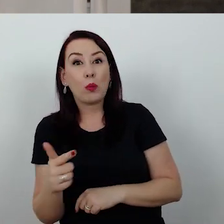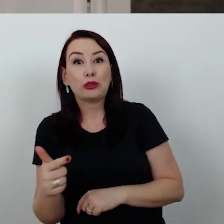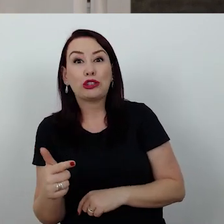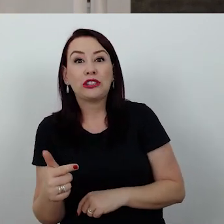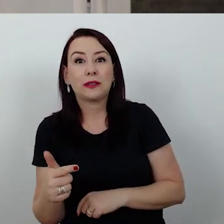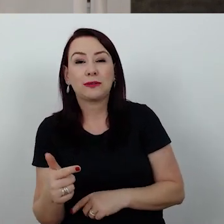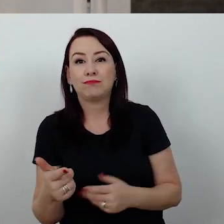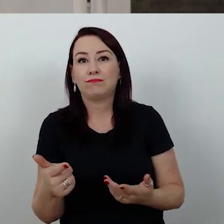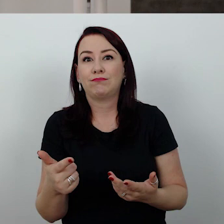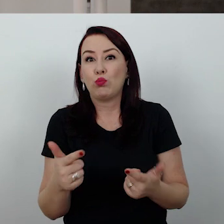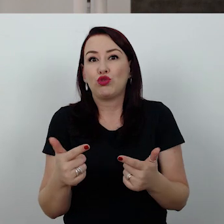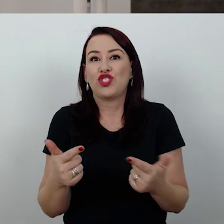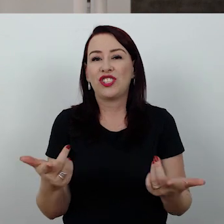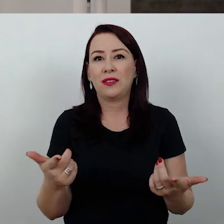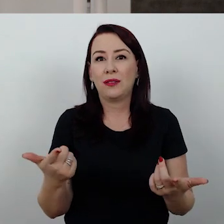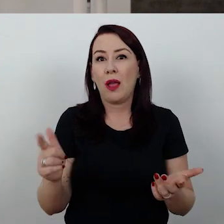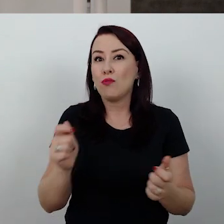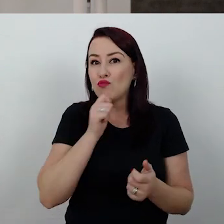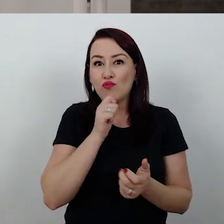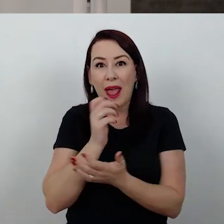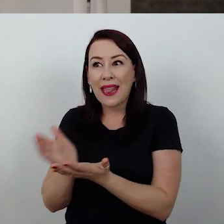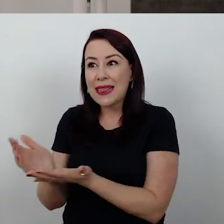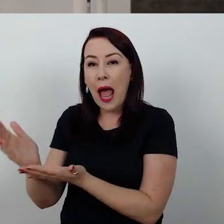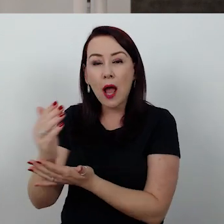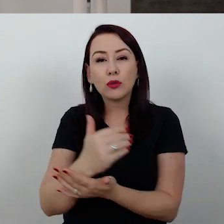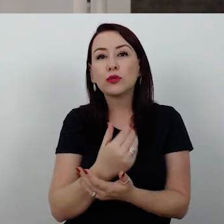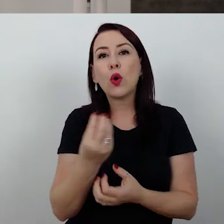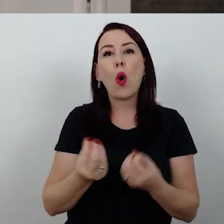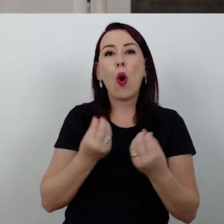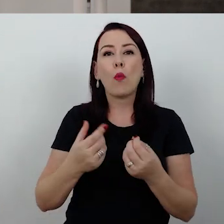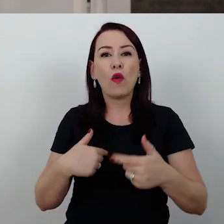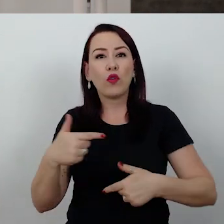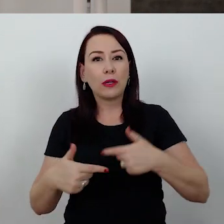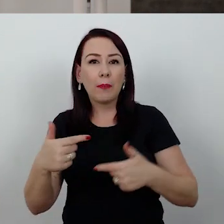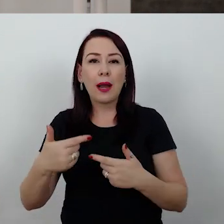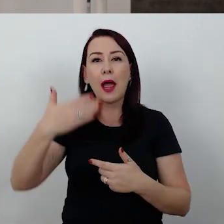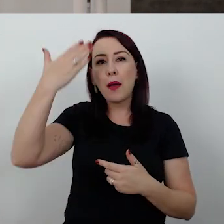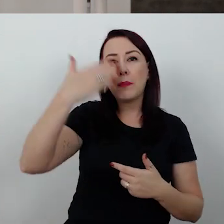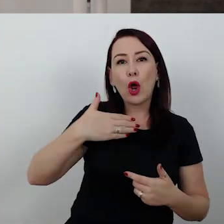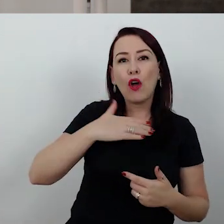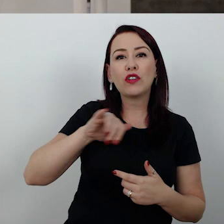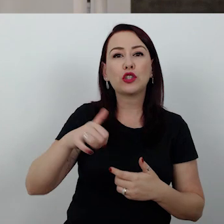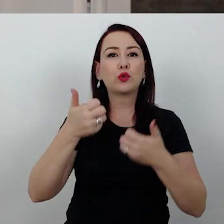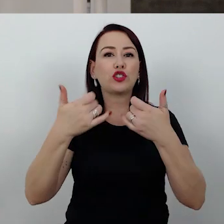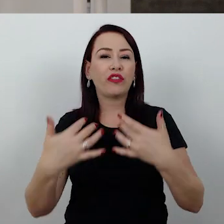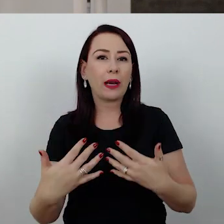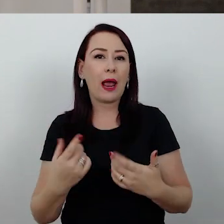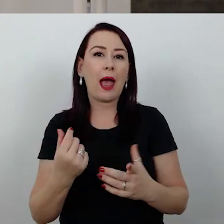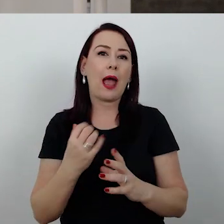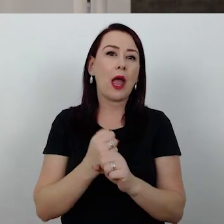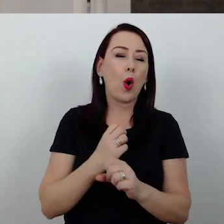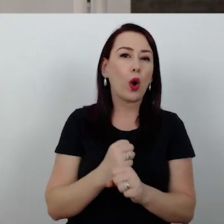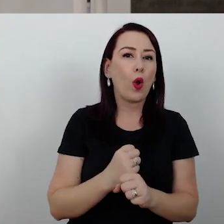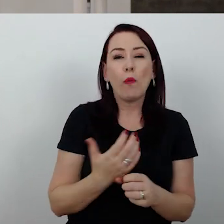Então, assim, isso é uma loucura, né? Sem dados, a gente não consegue comprovar nenhuma atividade